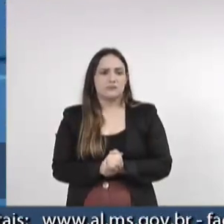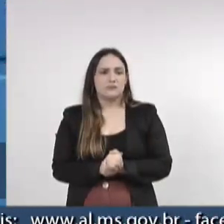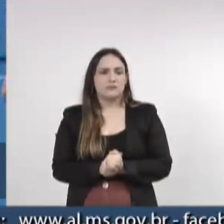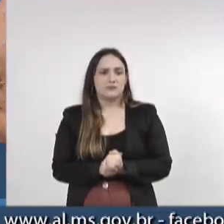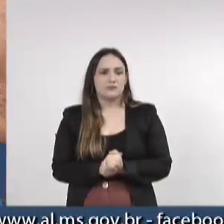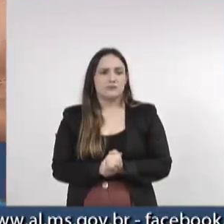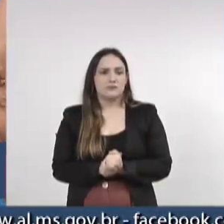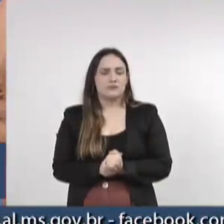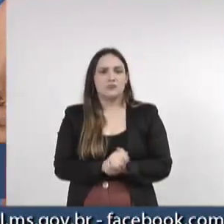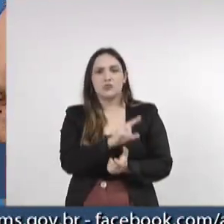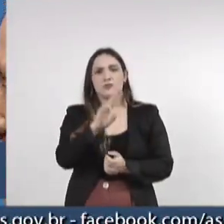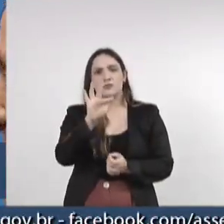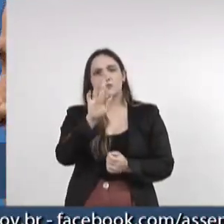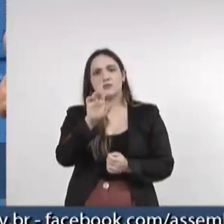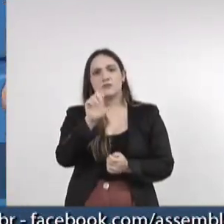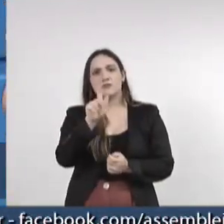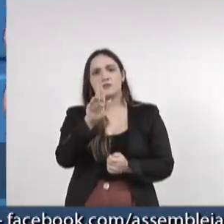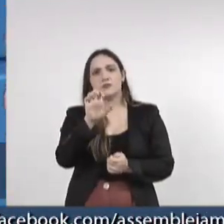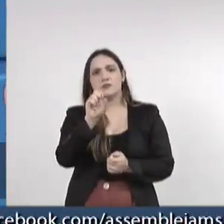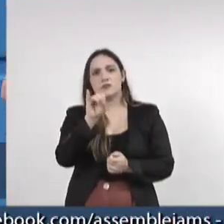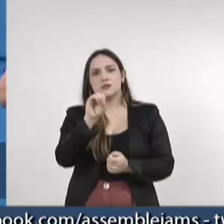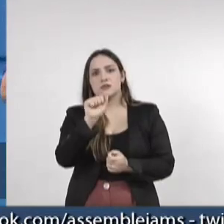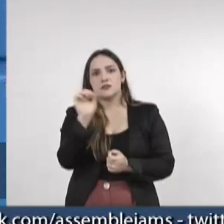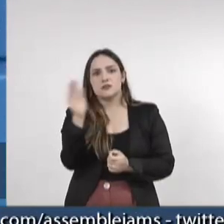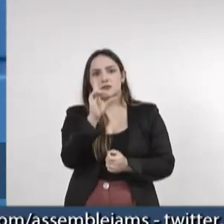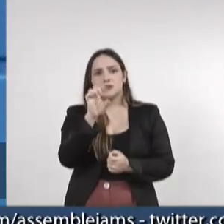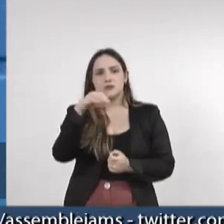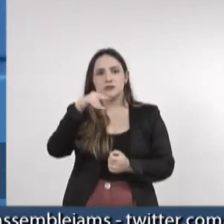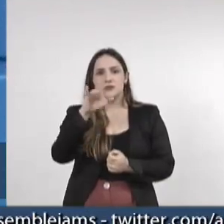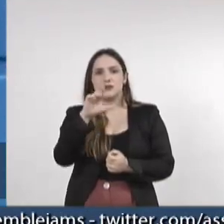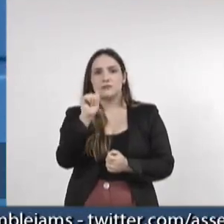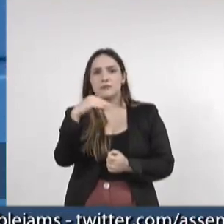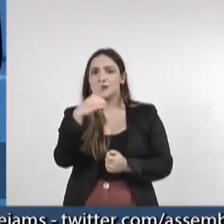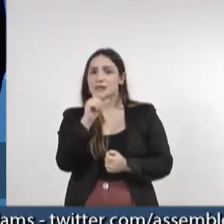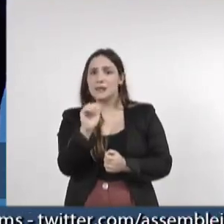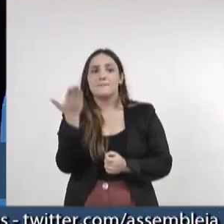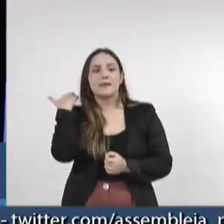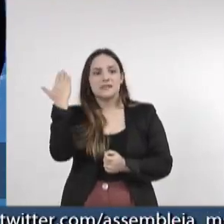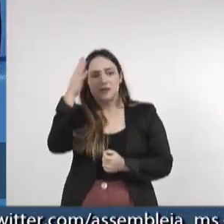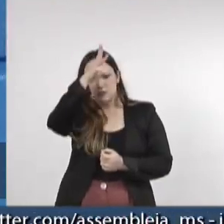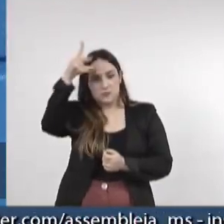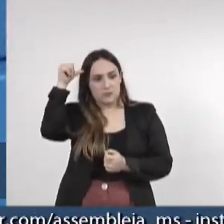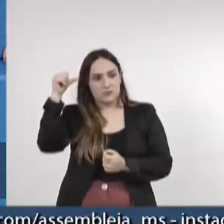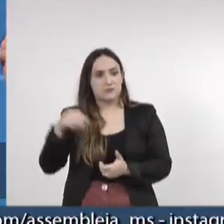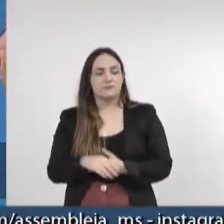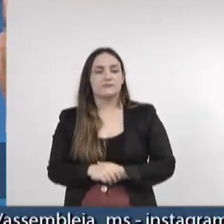que Vossa Excelência prova, foram adquiridas em